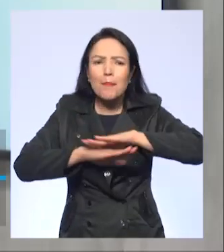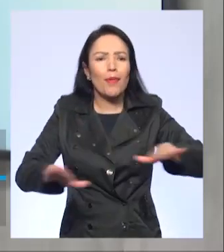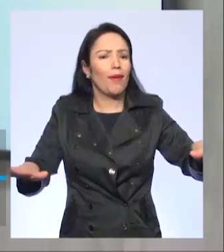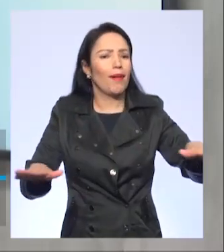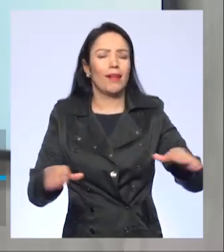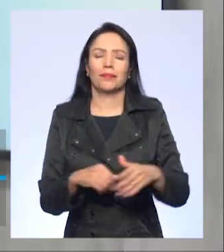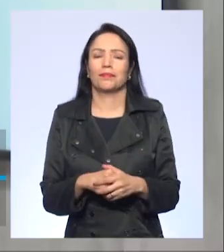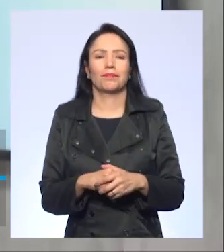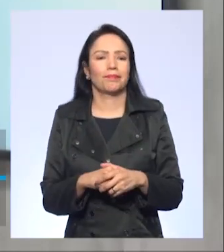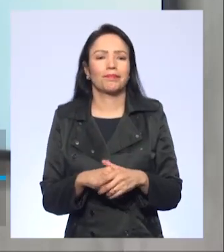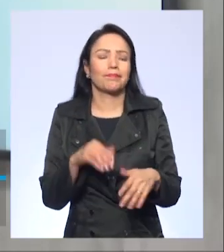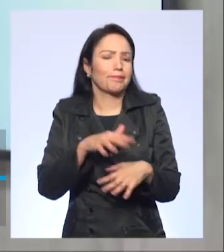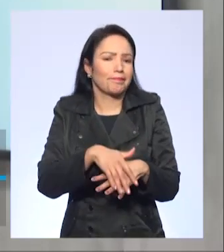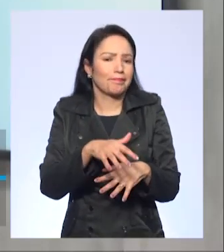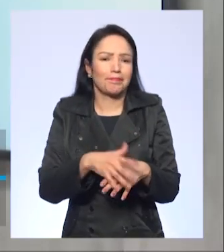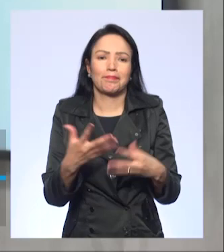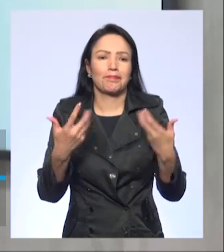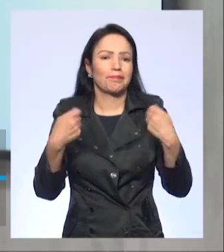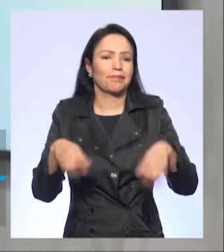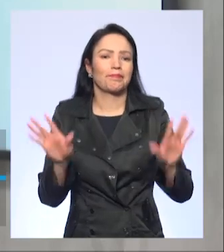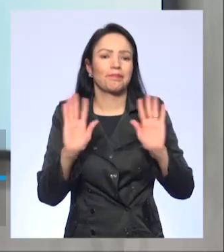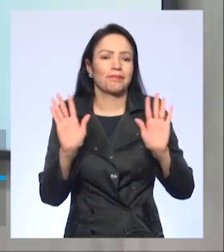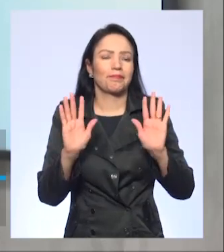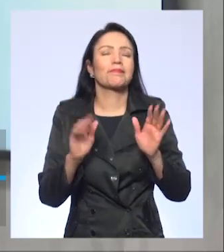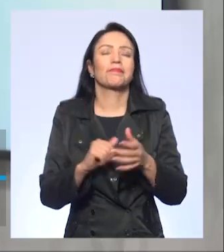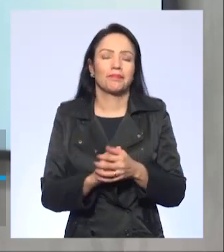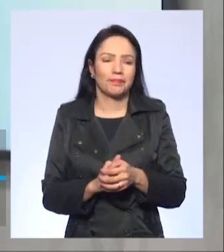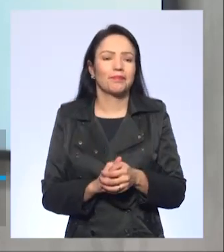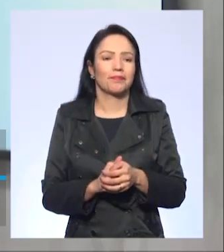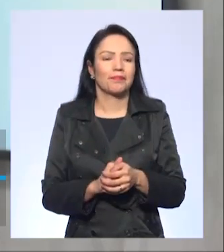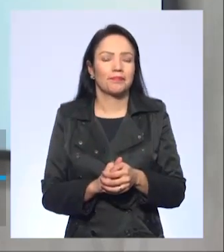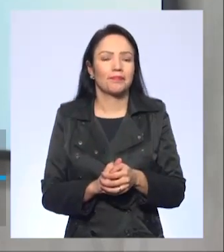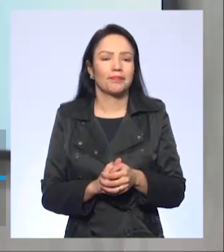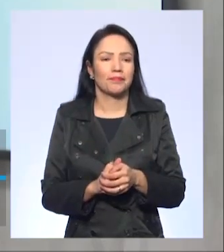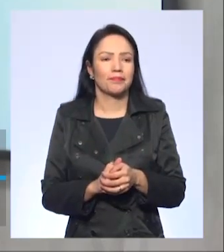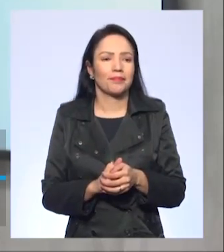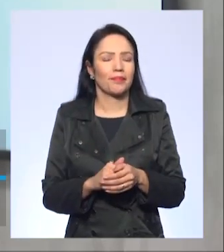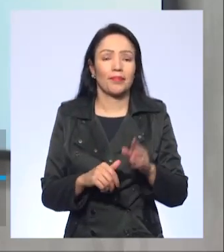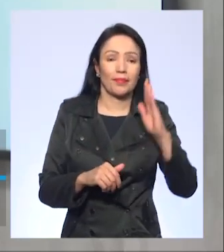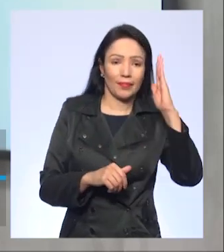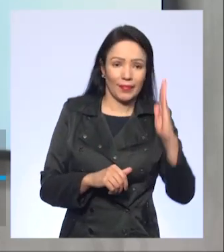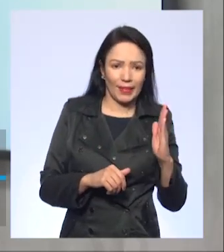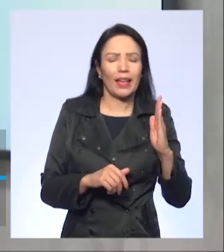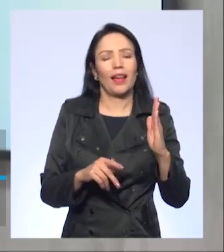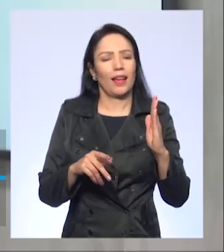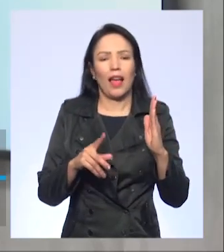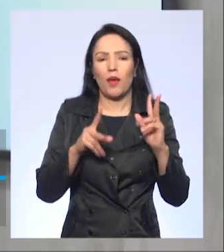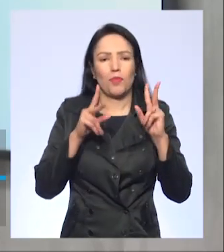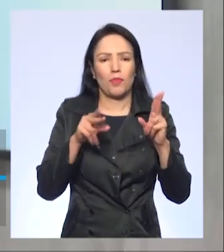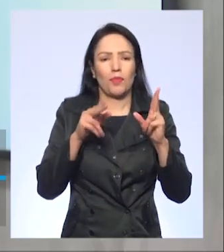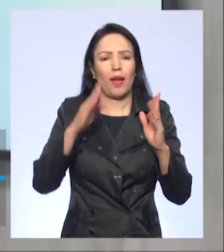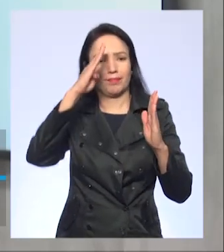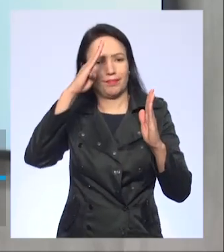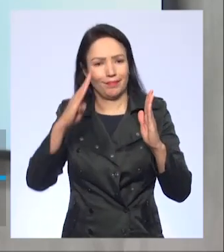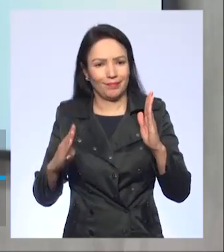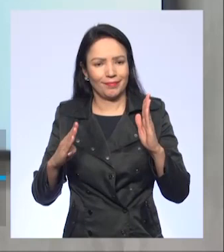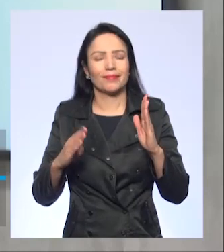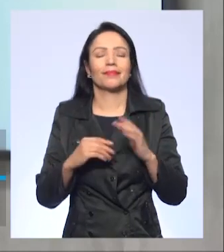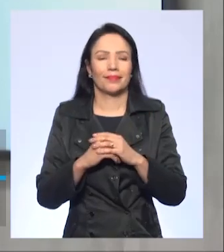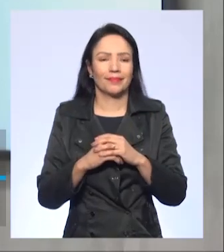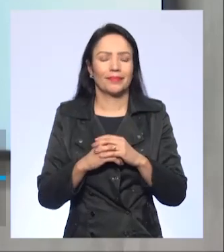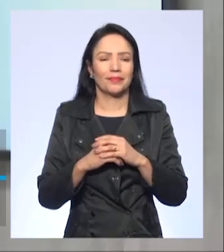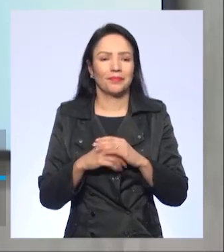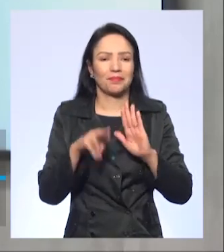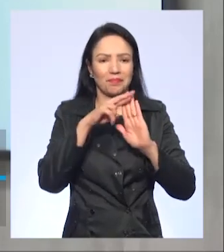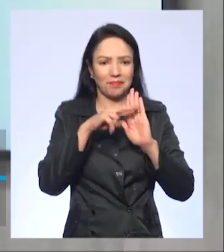Se o de cima é metade do de baixo, do outro lado, o segmento de cima será metade do segmento de baixo. Vem para a tela,